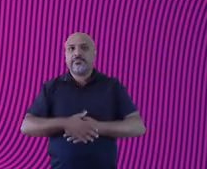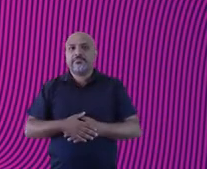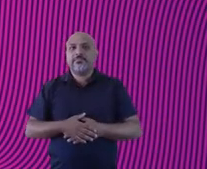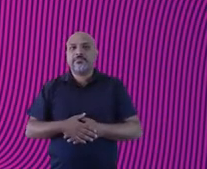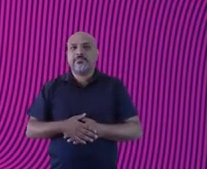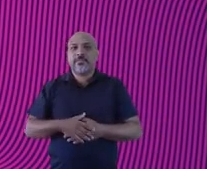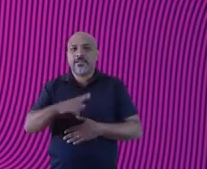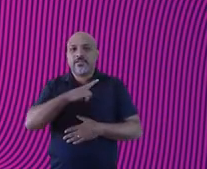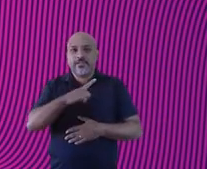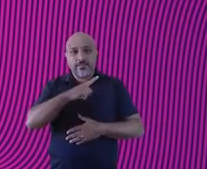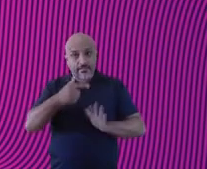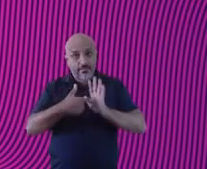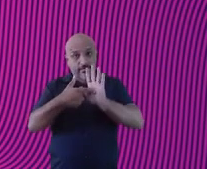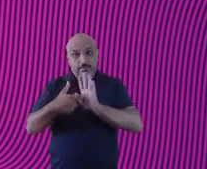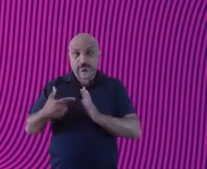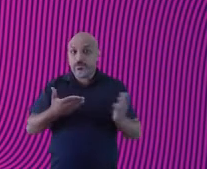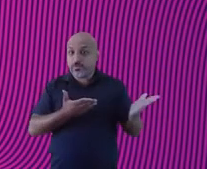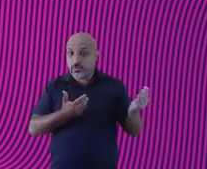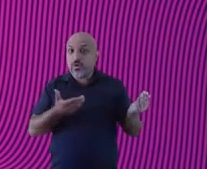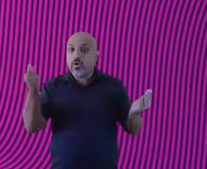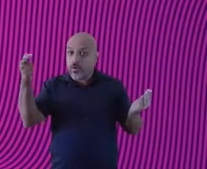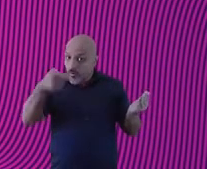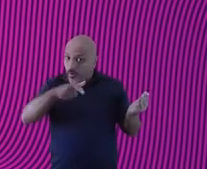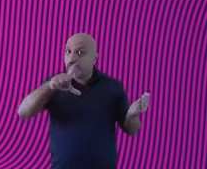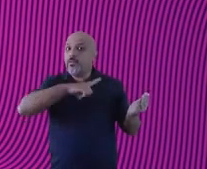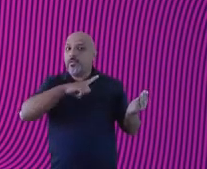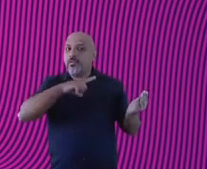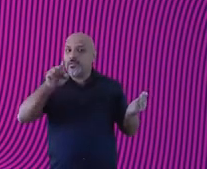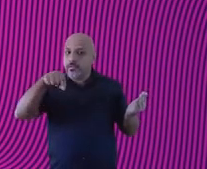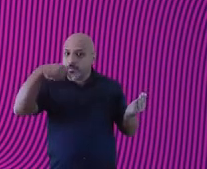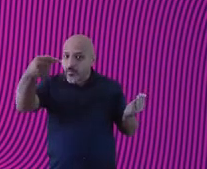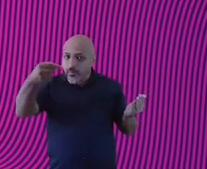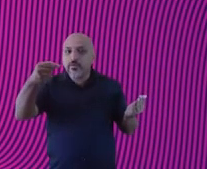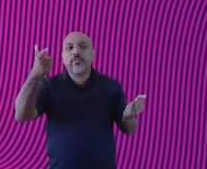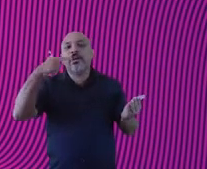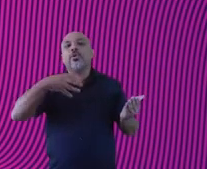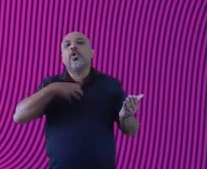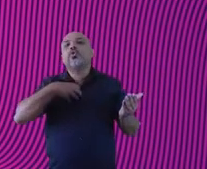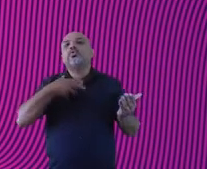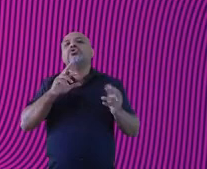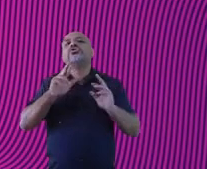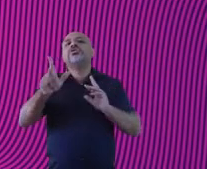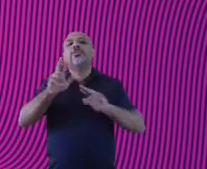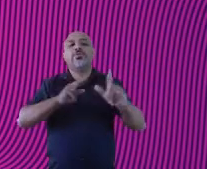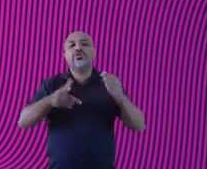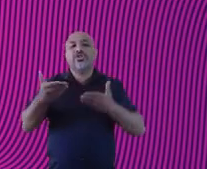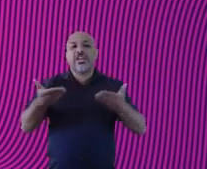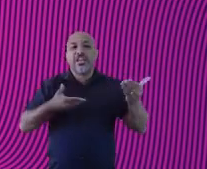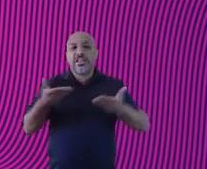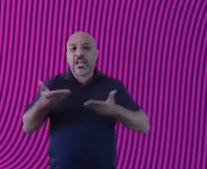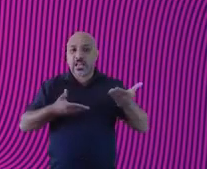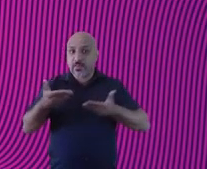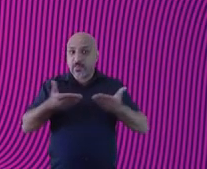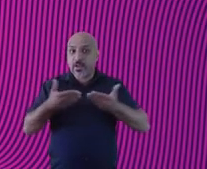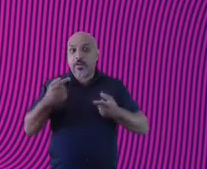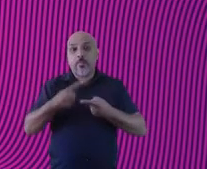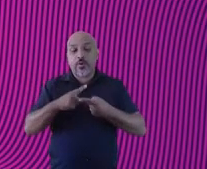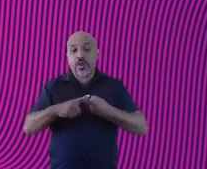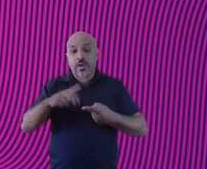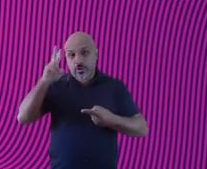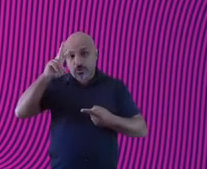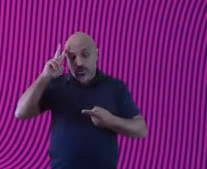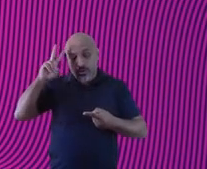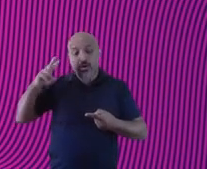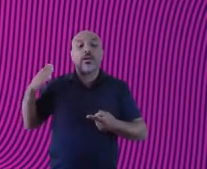muito jovem, que provavelmente depois ainda vai fazer outros tipos de tratamento, porque a história natural do mieloma